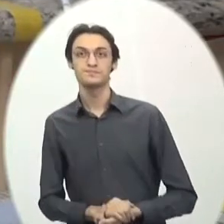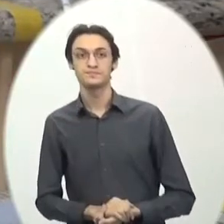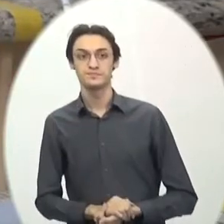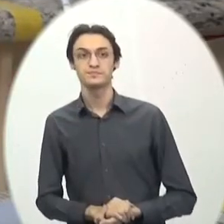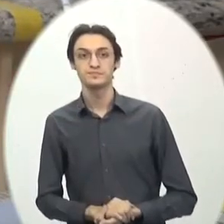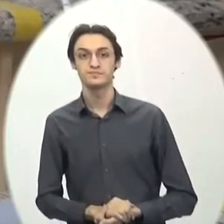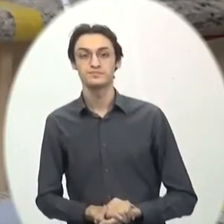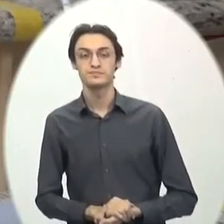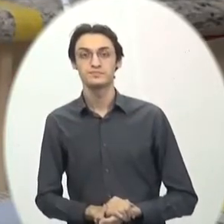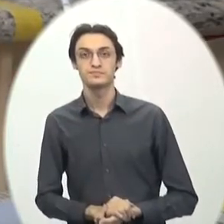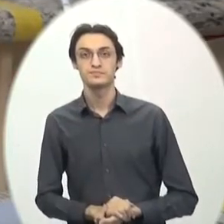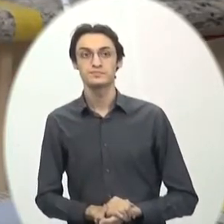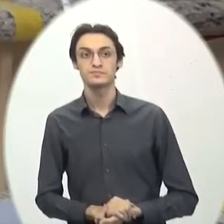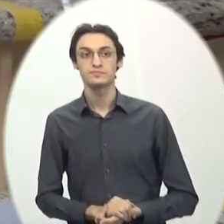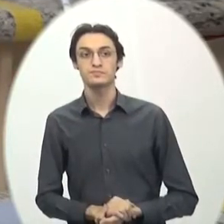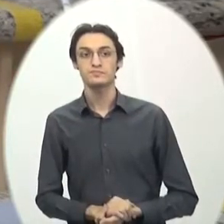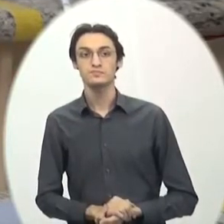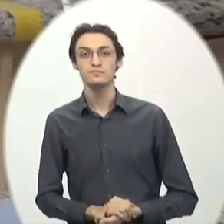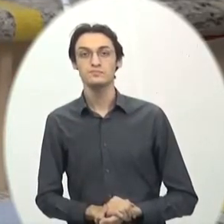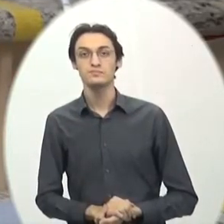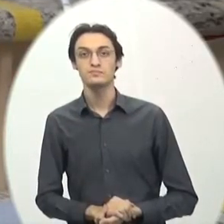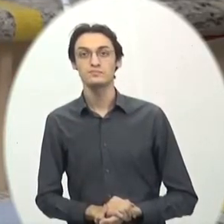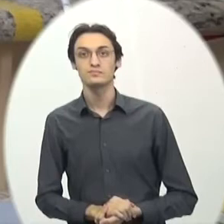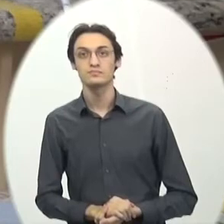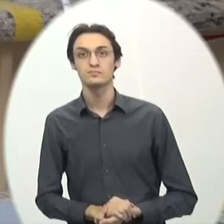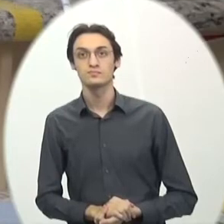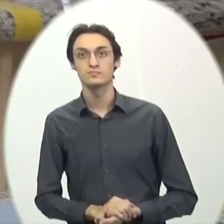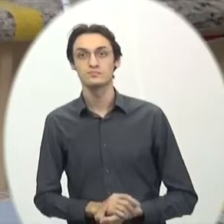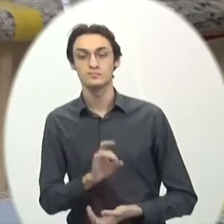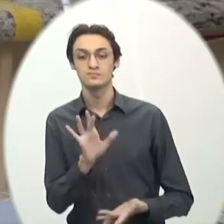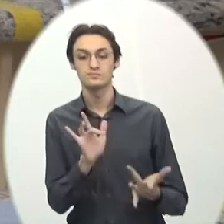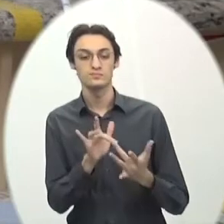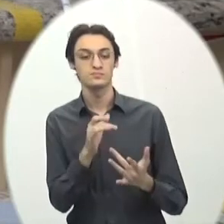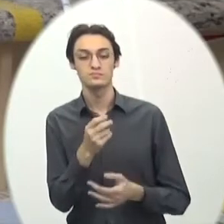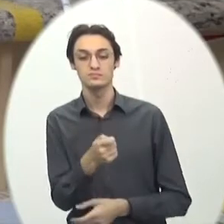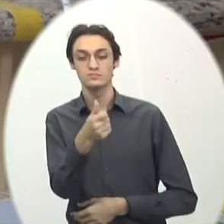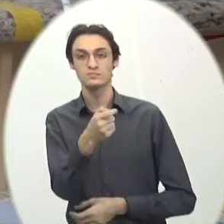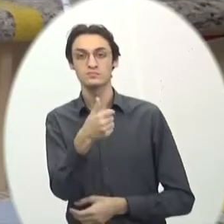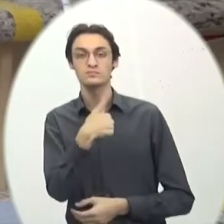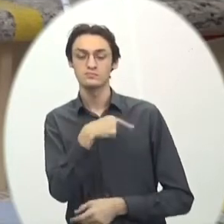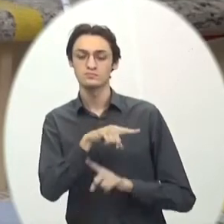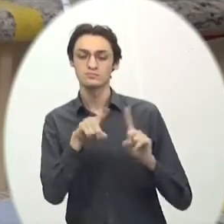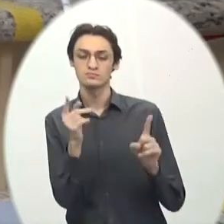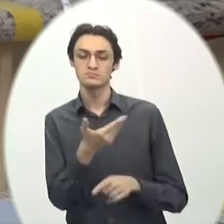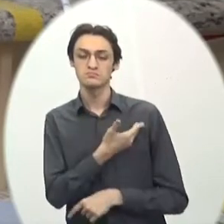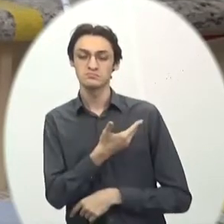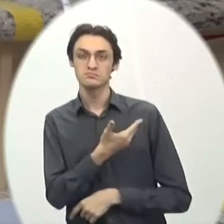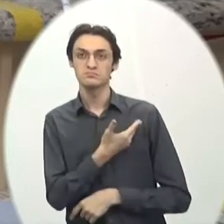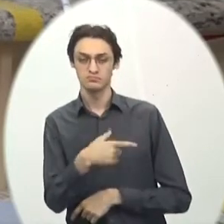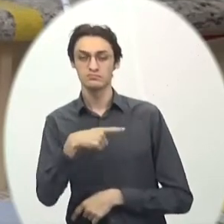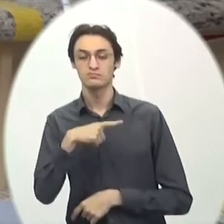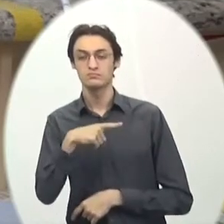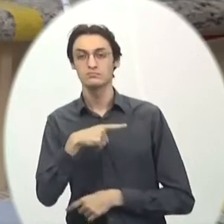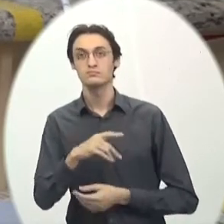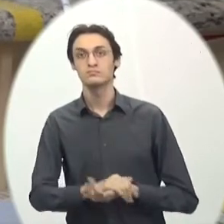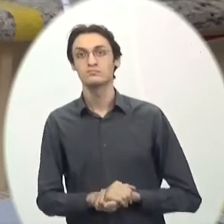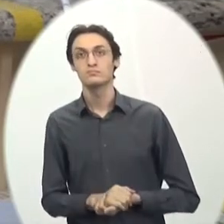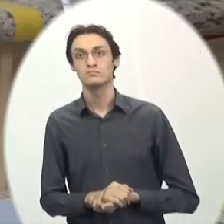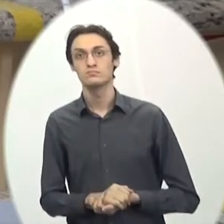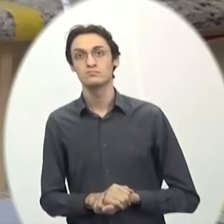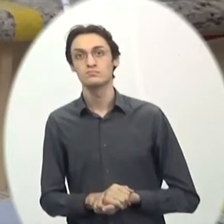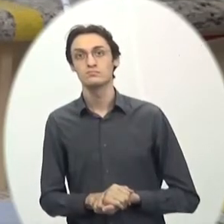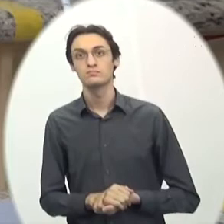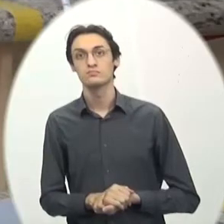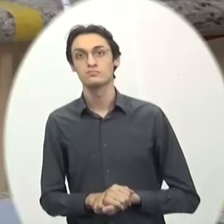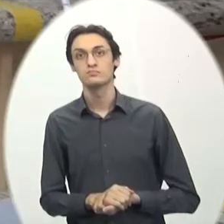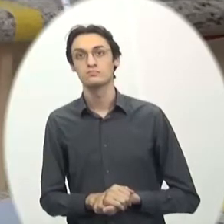trabalho. Então, basicamente, por contato, assim. Mas a amizade realmente não tem como negar, até porque, né,